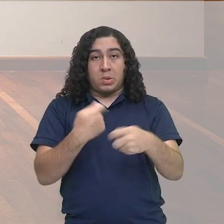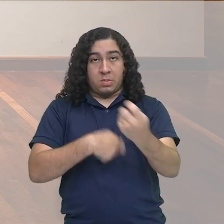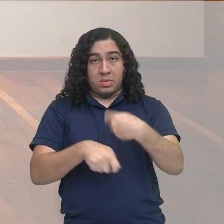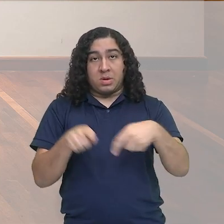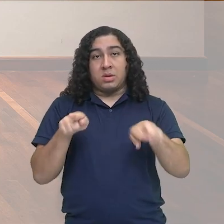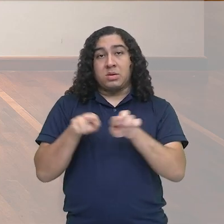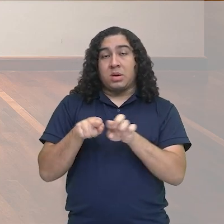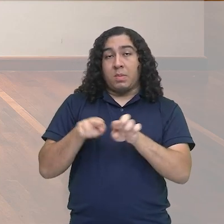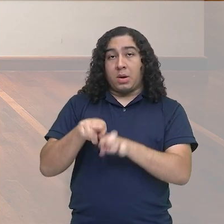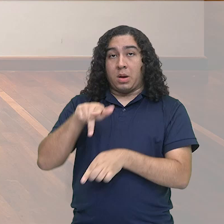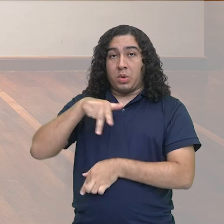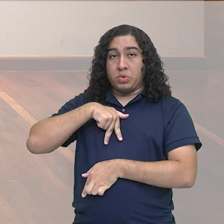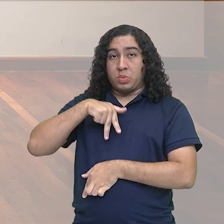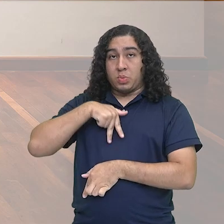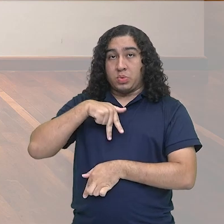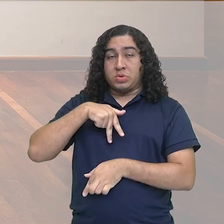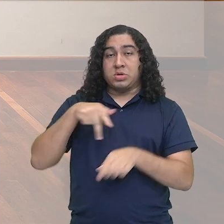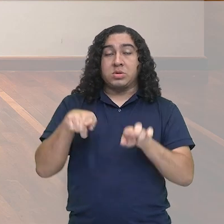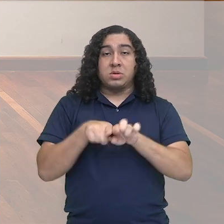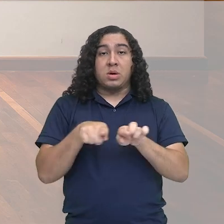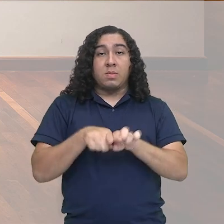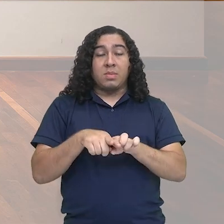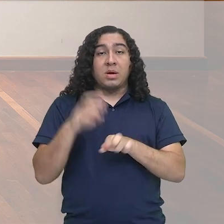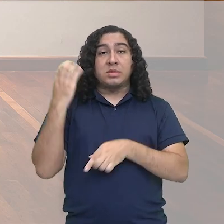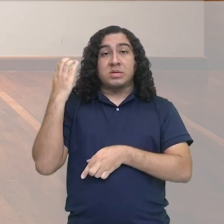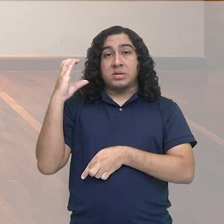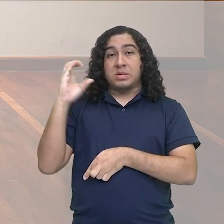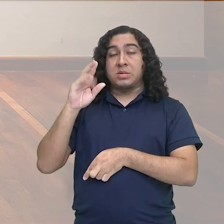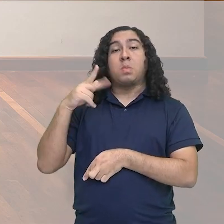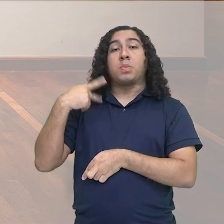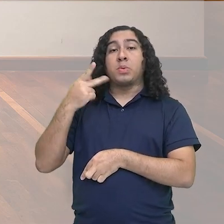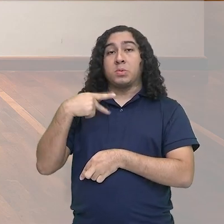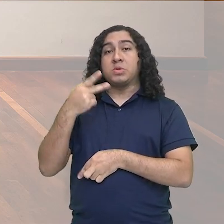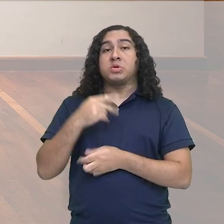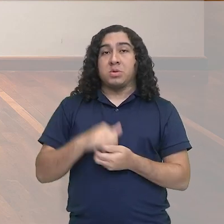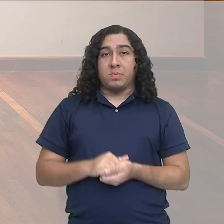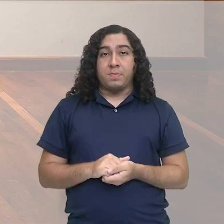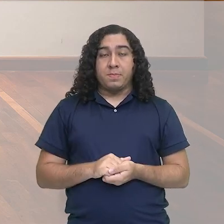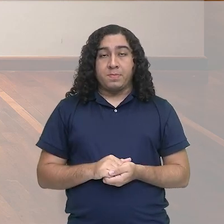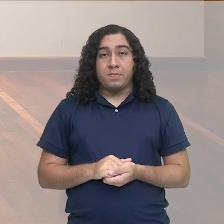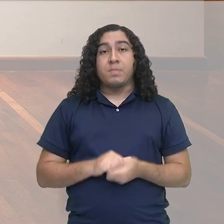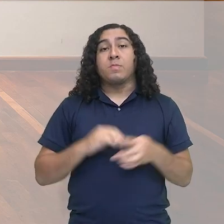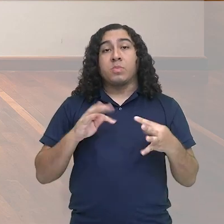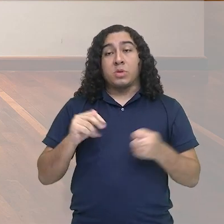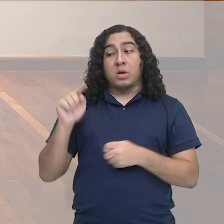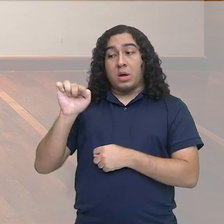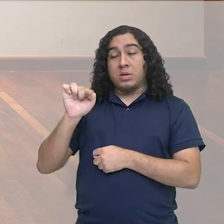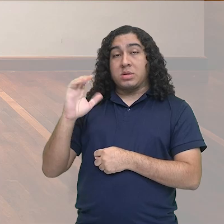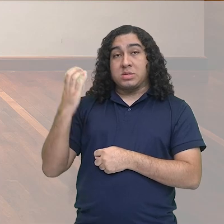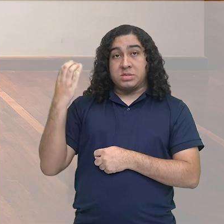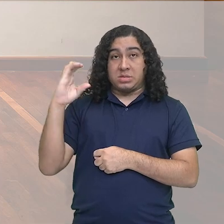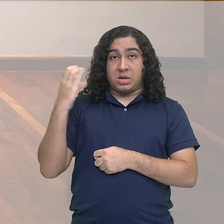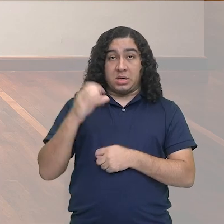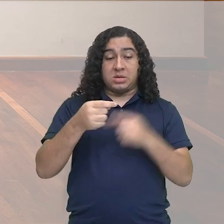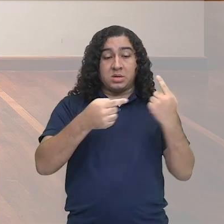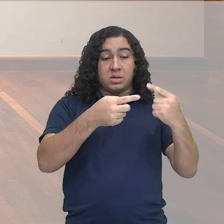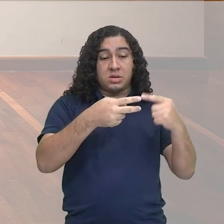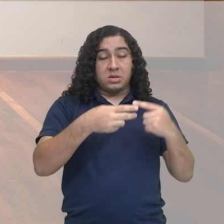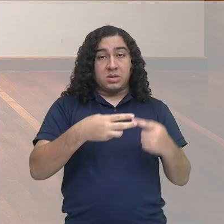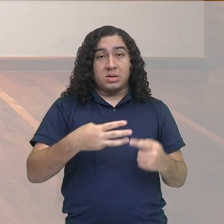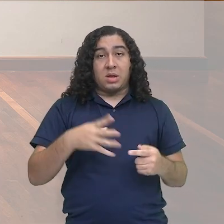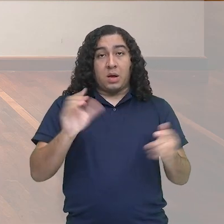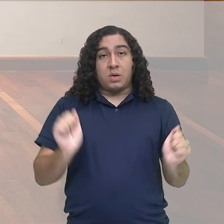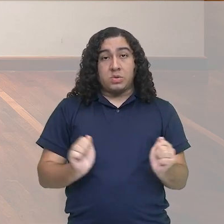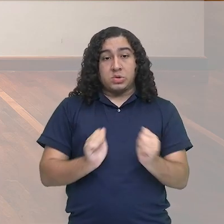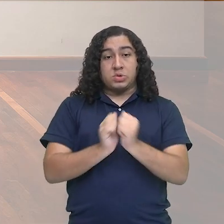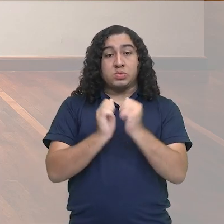a antropologia e a ciência política. São ciências que se ajudam, né, que se colaboram uma com